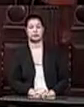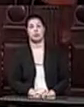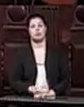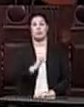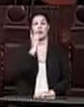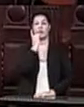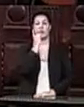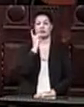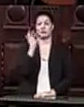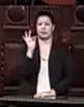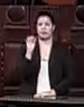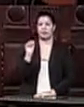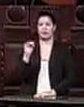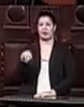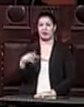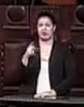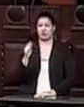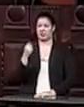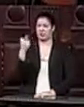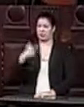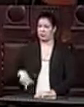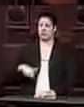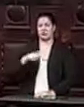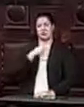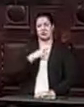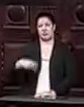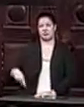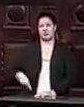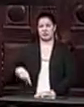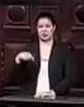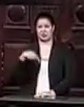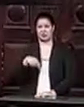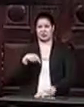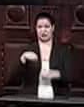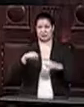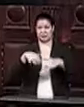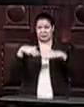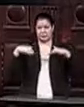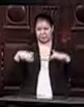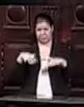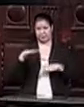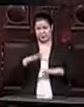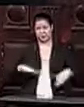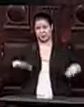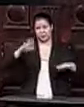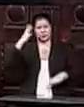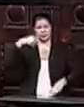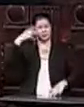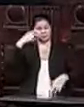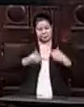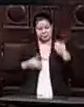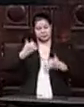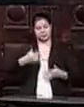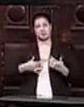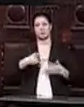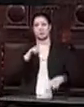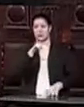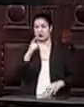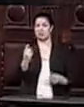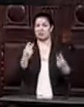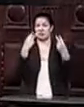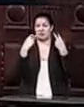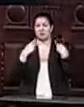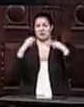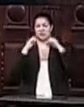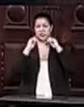Deputada Fatinha, que mais uma vez preside este expediente final. Você que nos